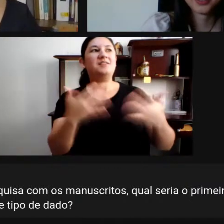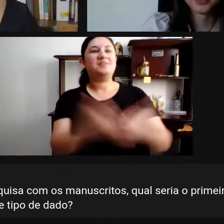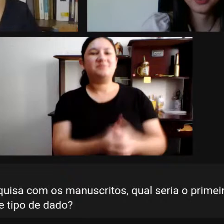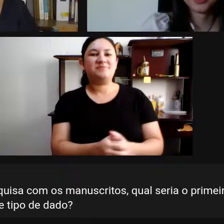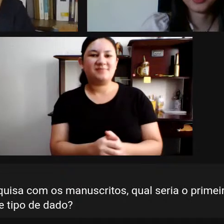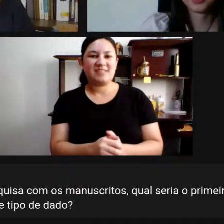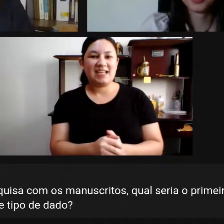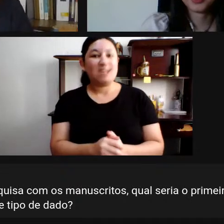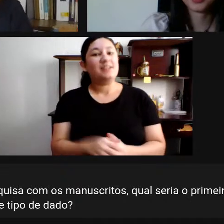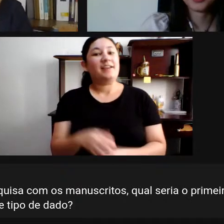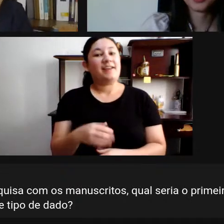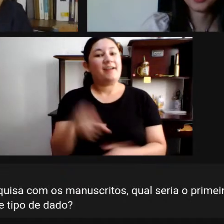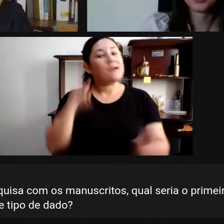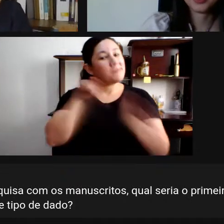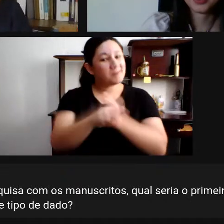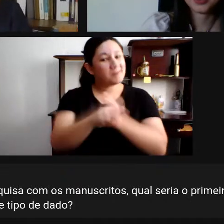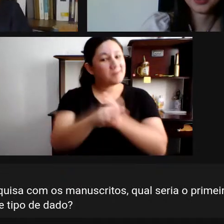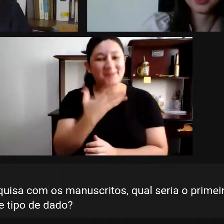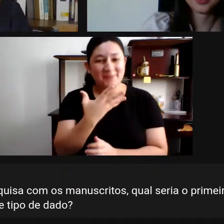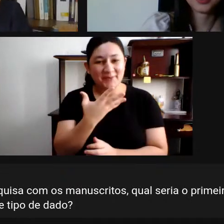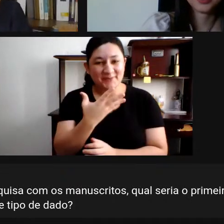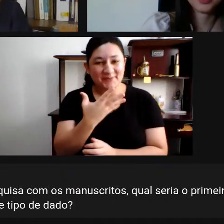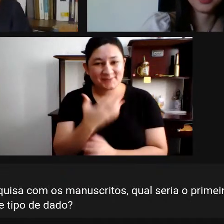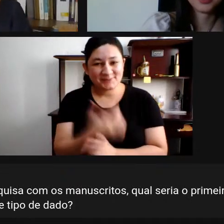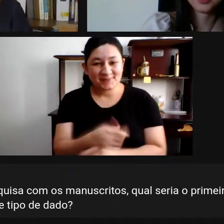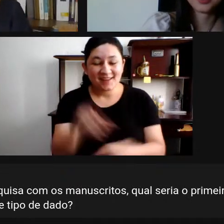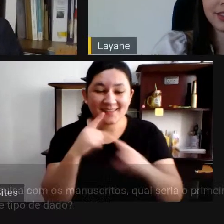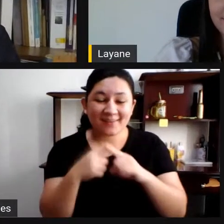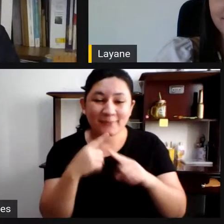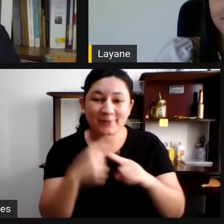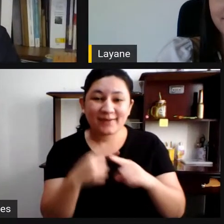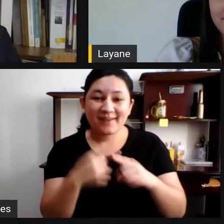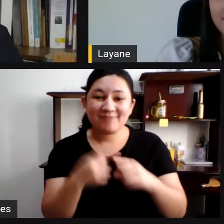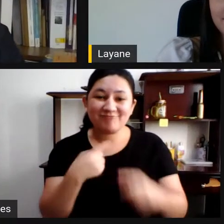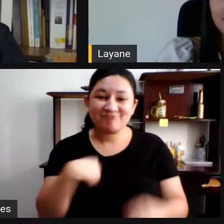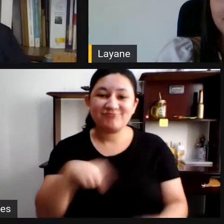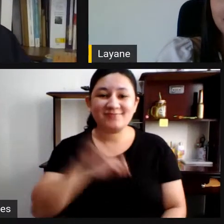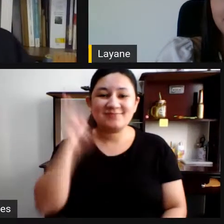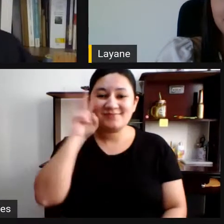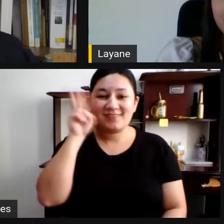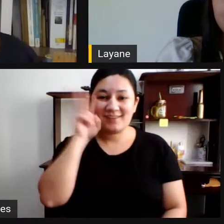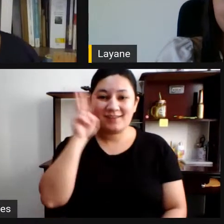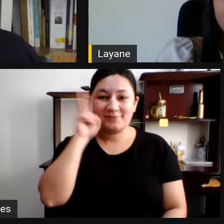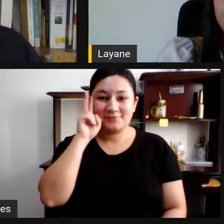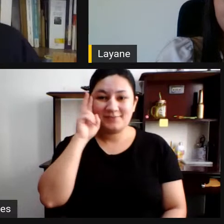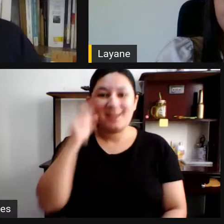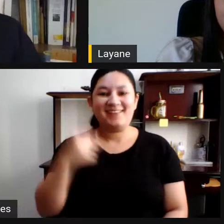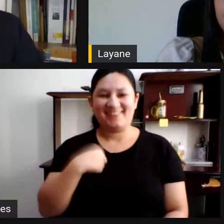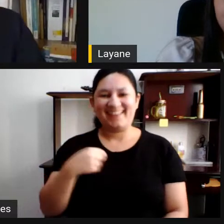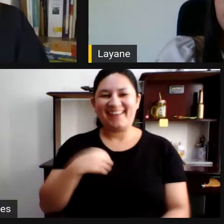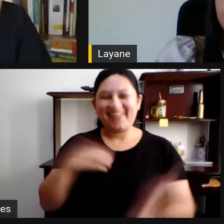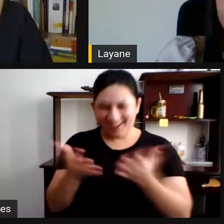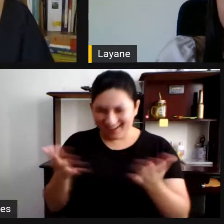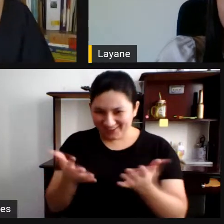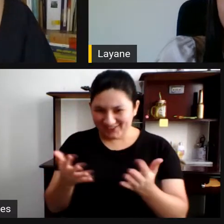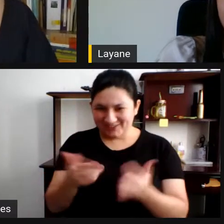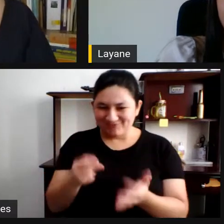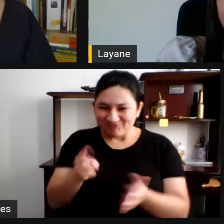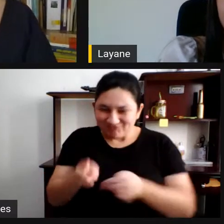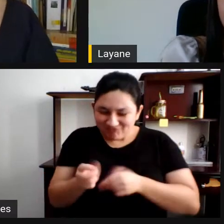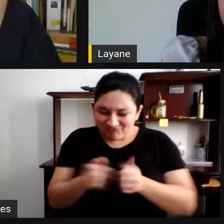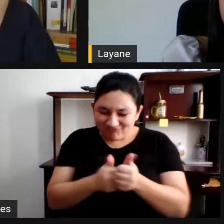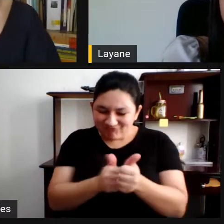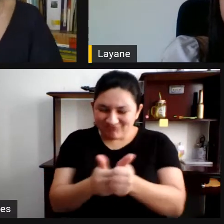porque relembra agora agora vou aqui seguir os passos relembra os meus primeiros passos dos